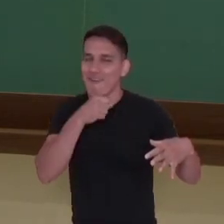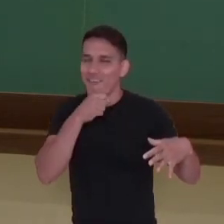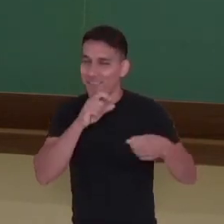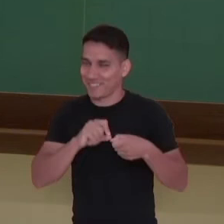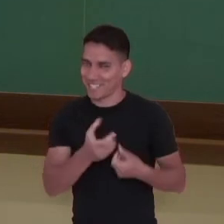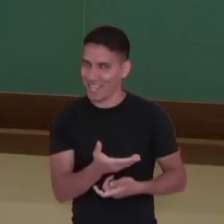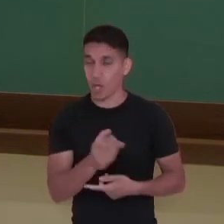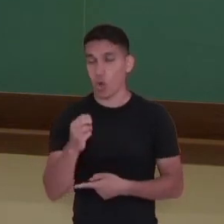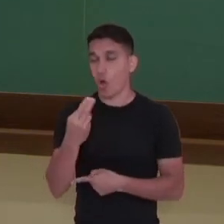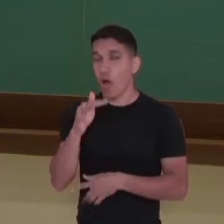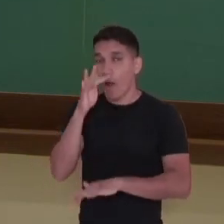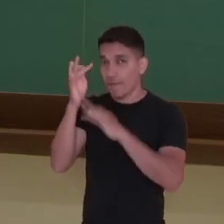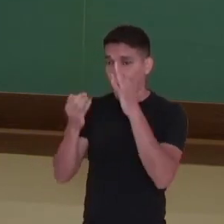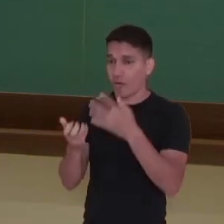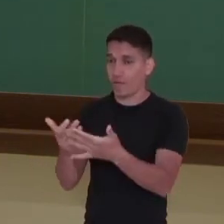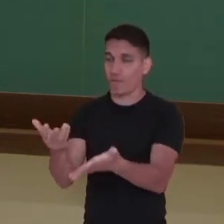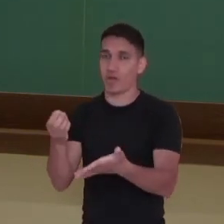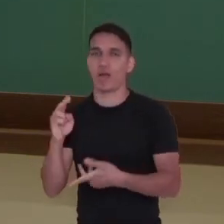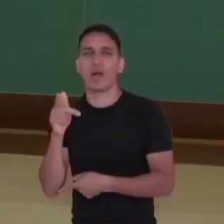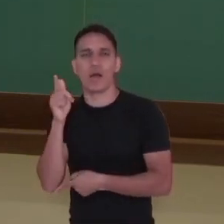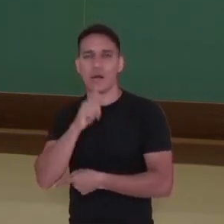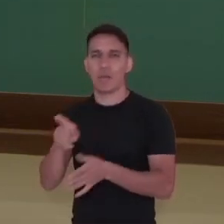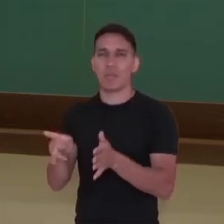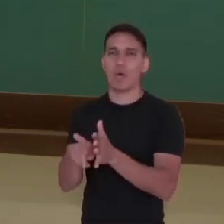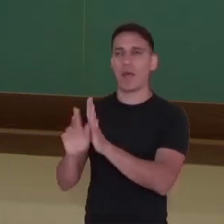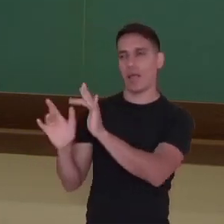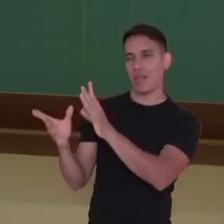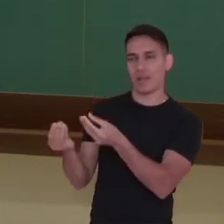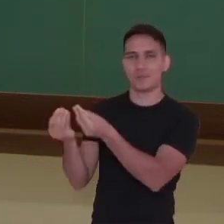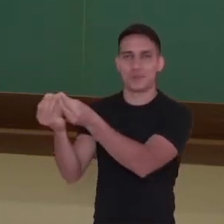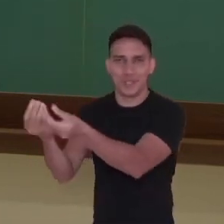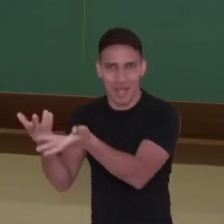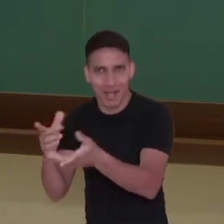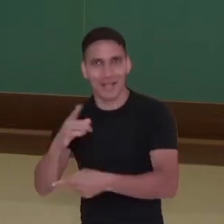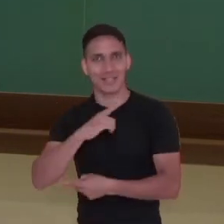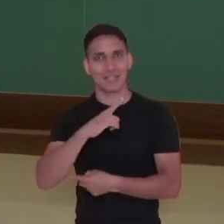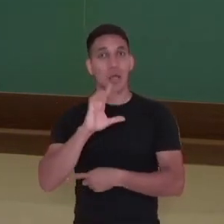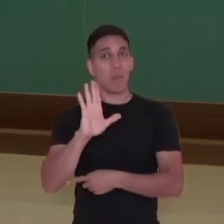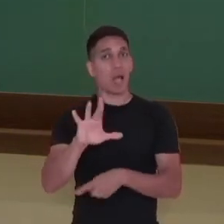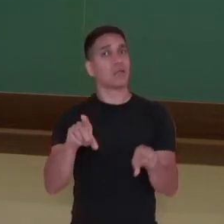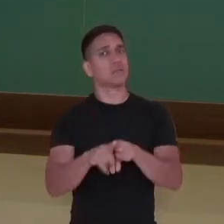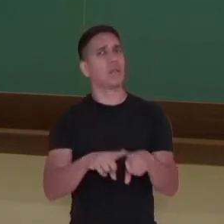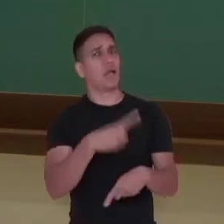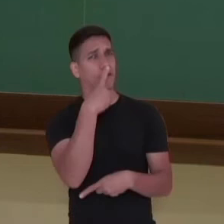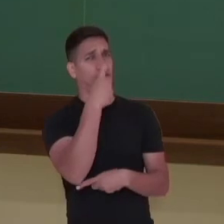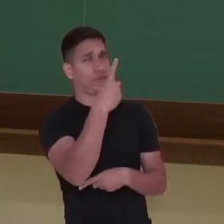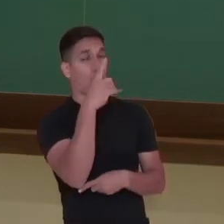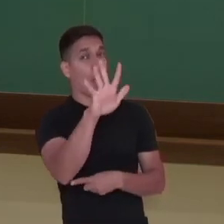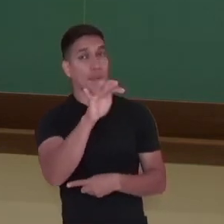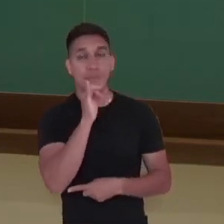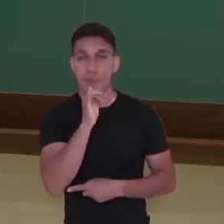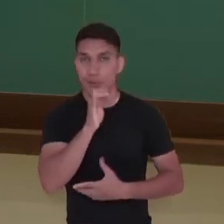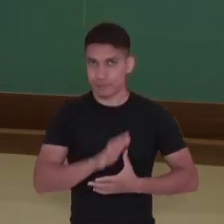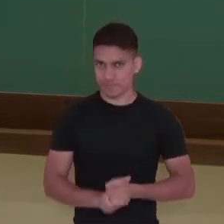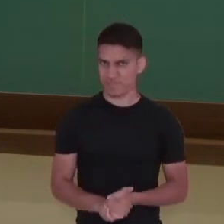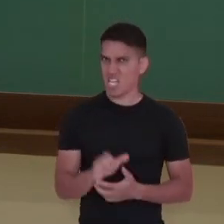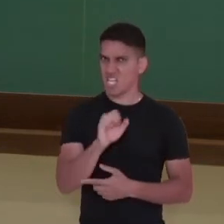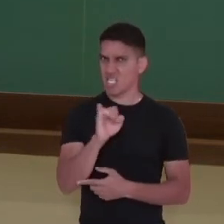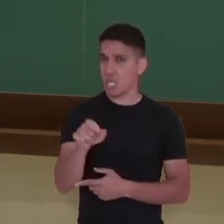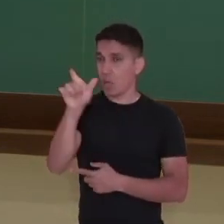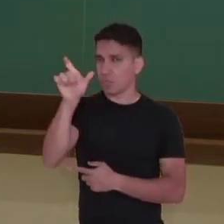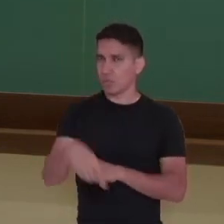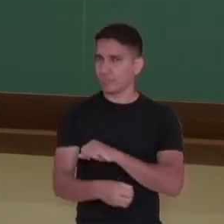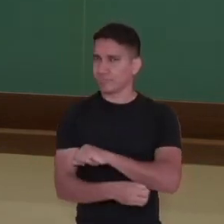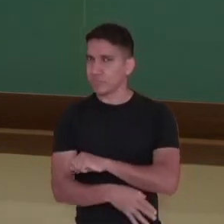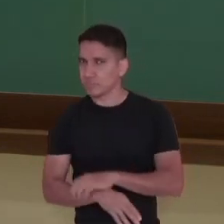as flores que a namorada ganhou do namorado, mas também o odor das coisas. Por exemplo, se alguém soltou